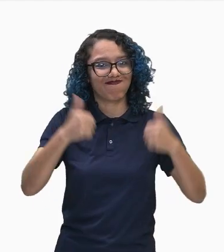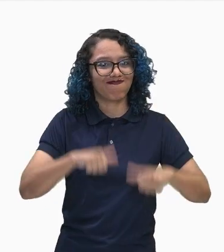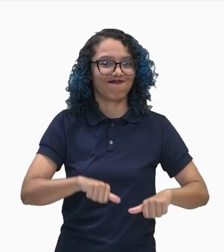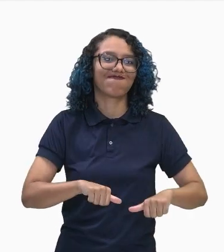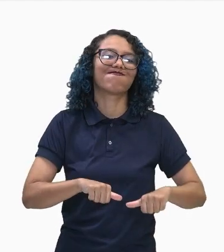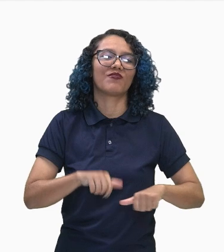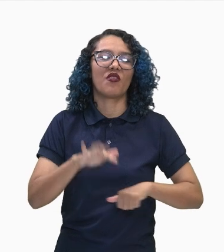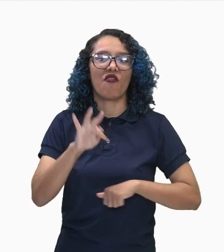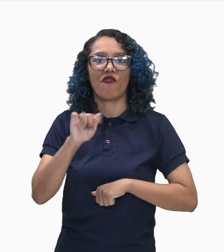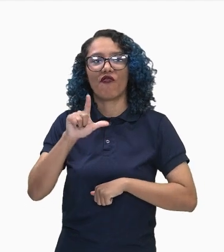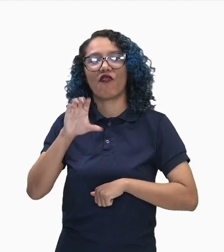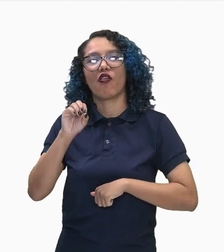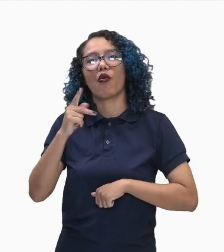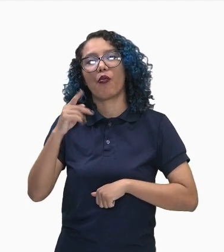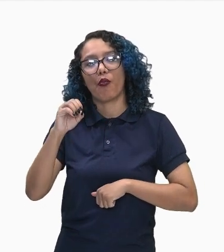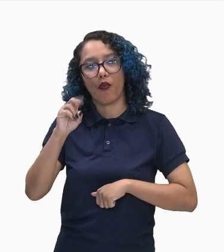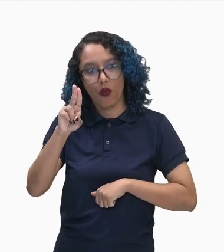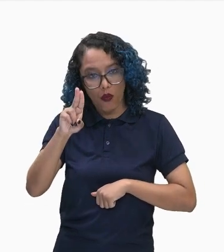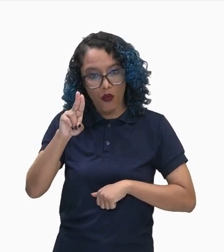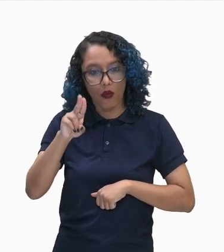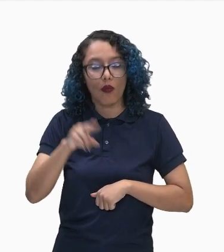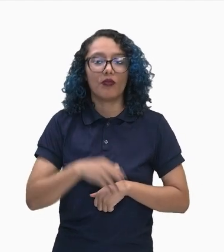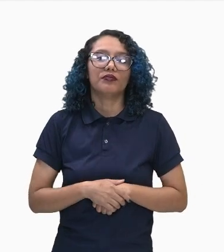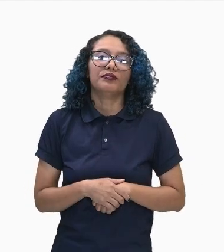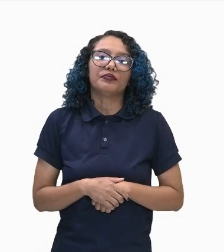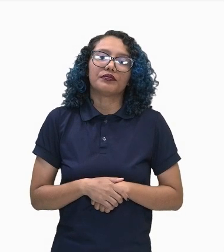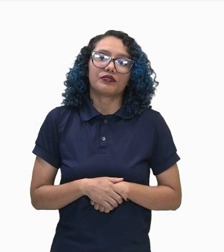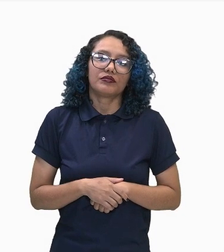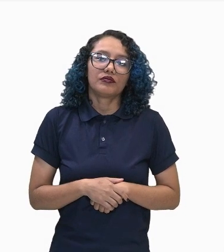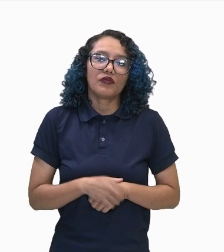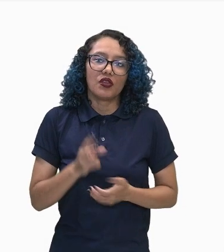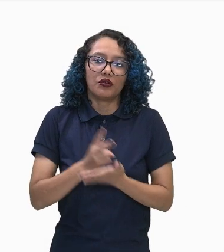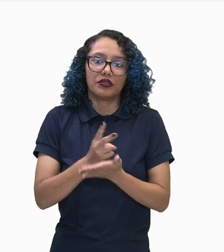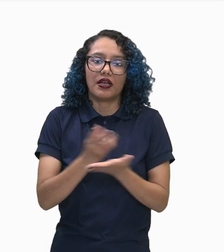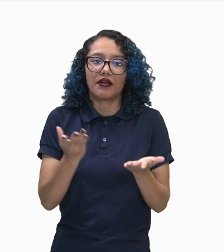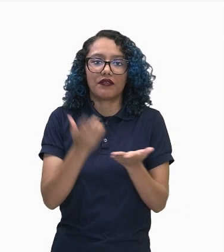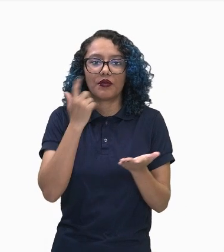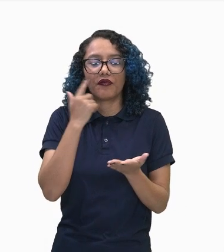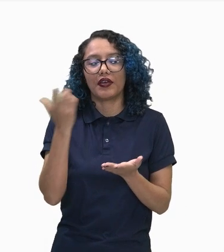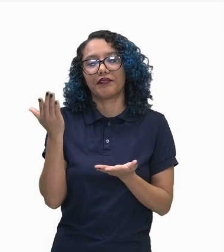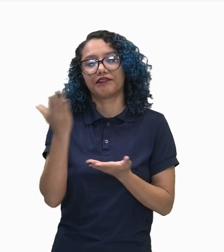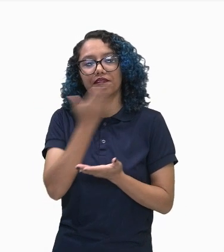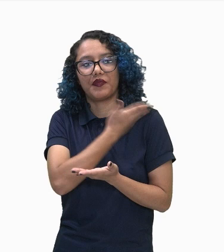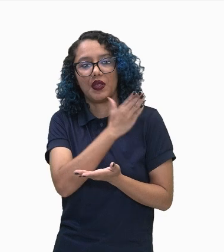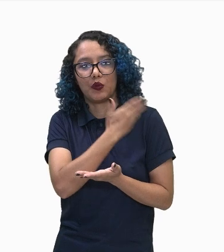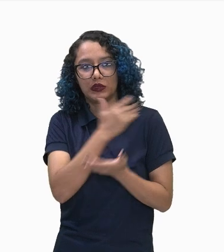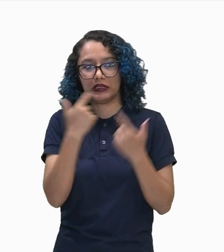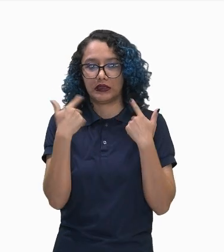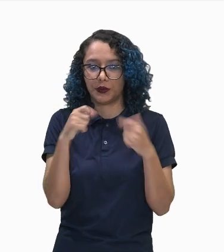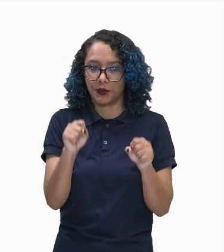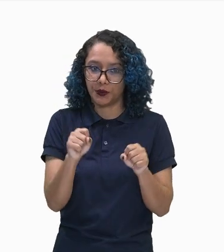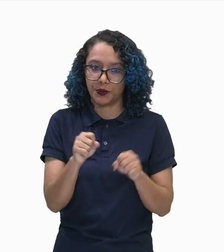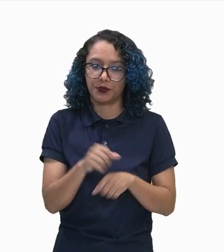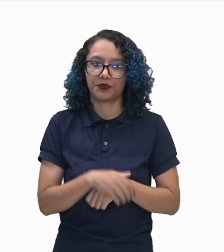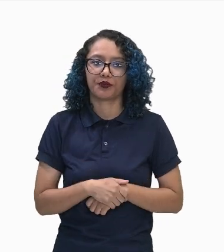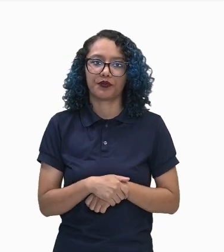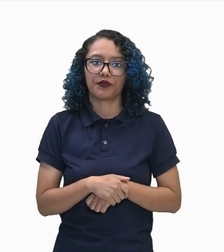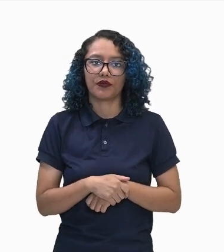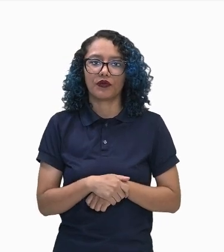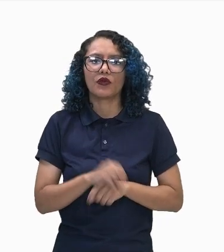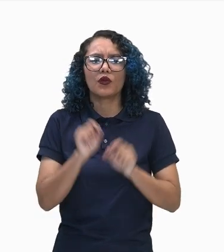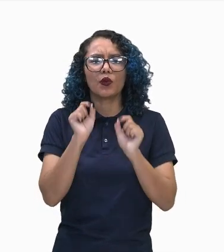né? E agora, falando um pouco sobre isso, nós vamos falar sobre o preconceito linguístico. O preconceito linguístico